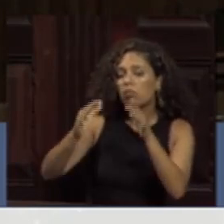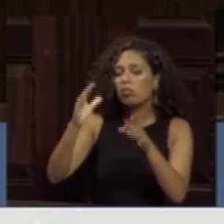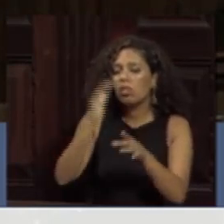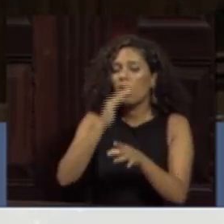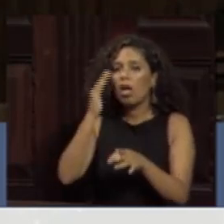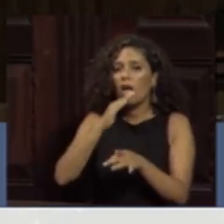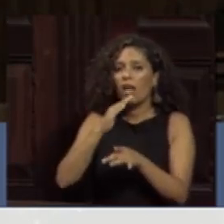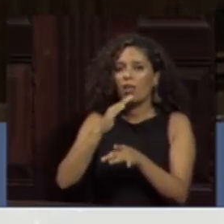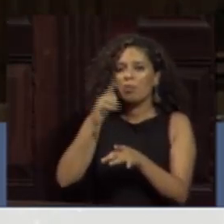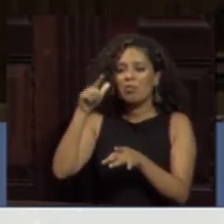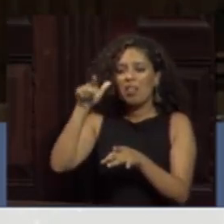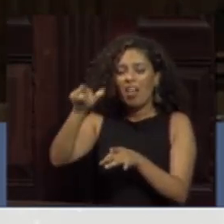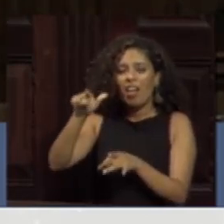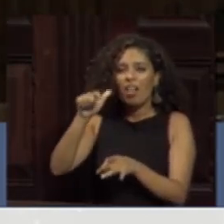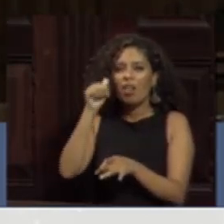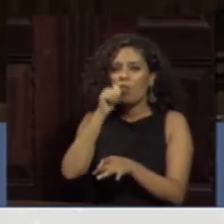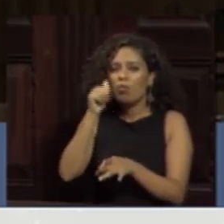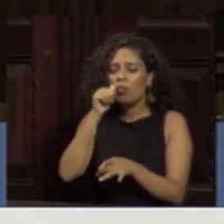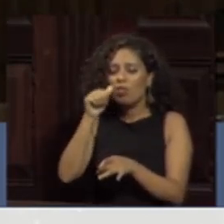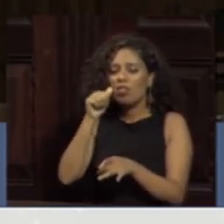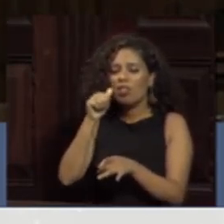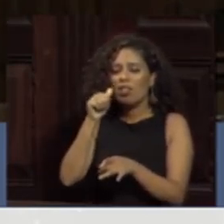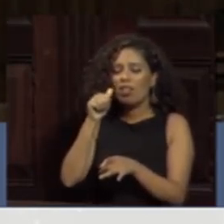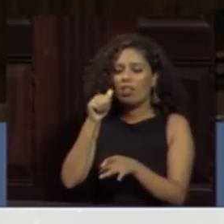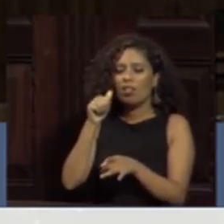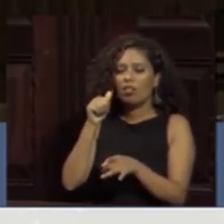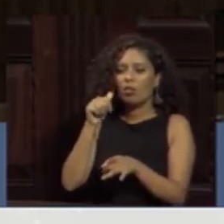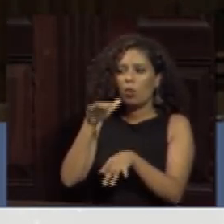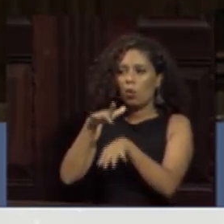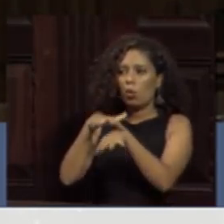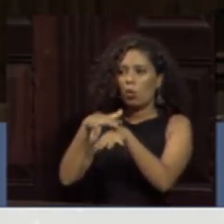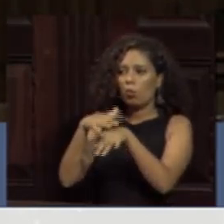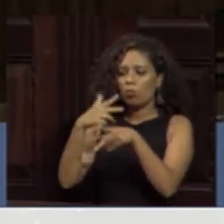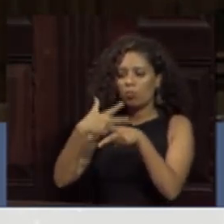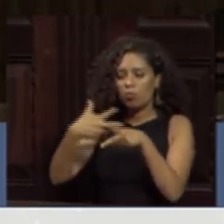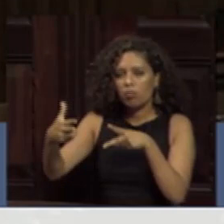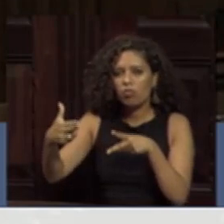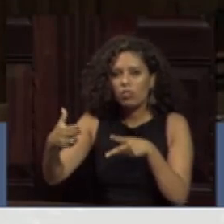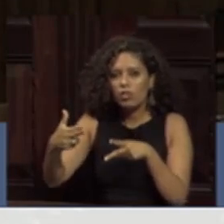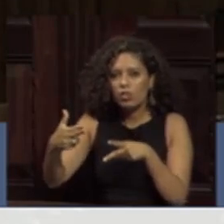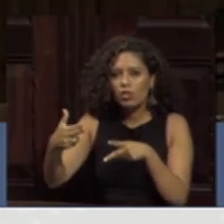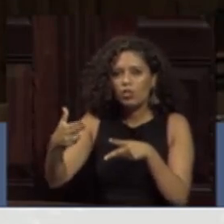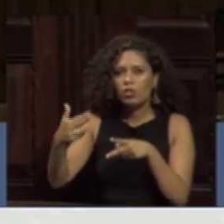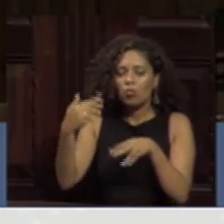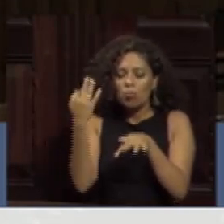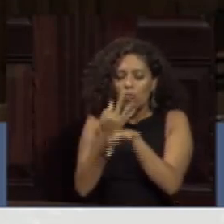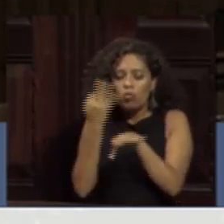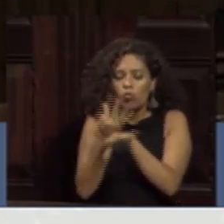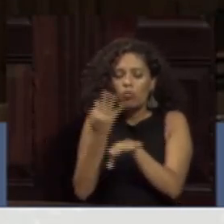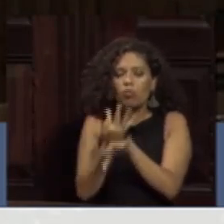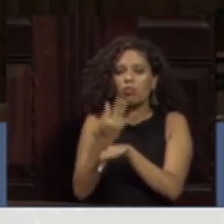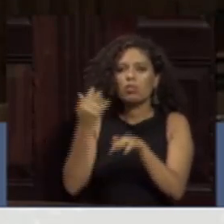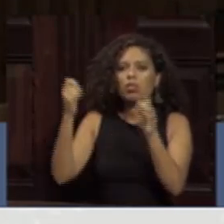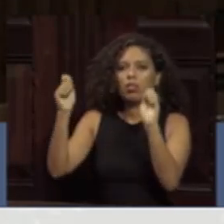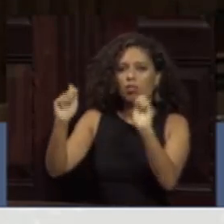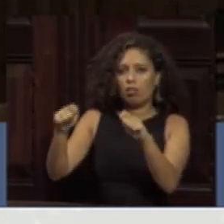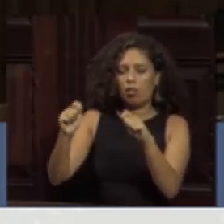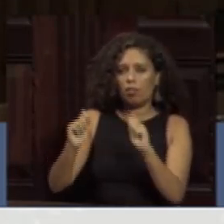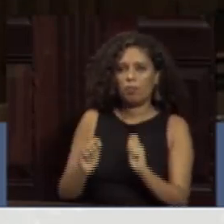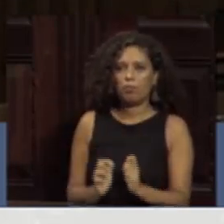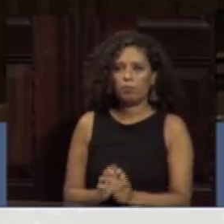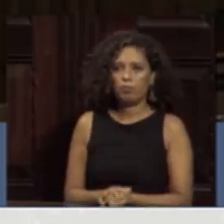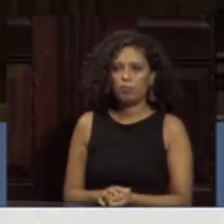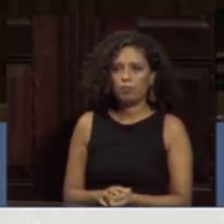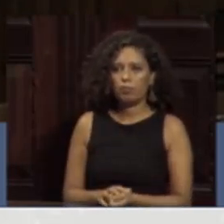tenham direito a uma possibilidade de sobreviver a uma doença tão grave como o câncer de